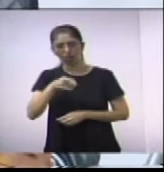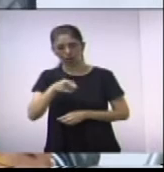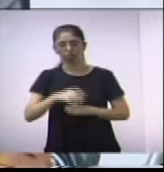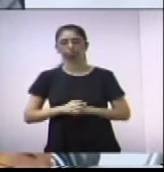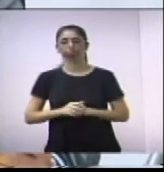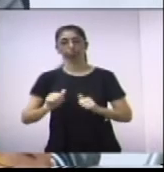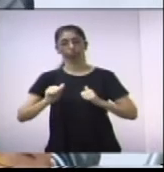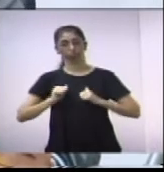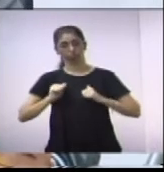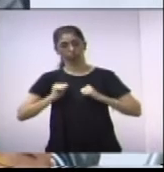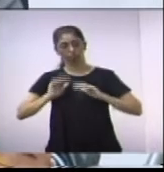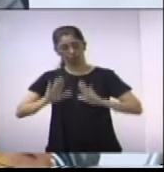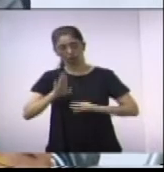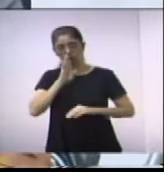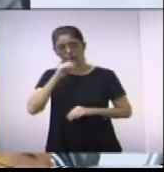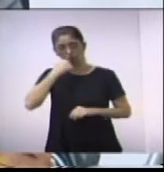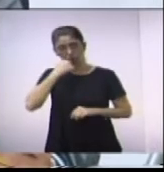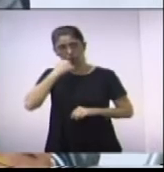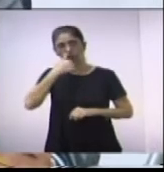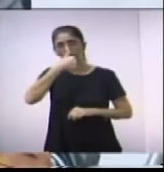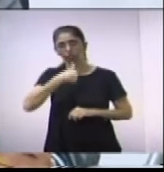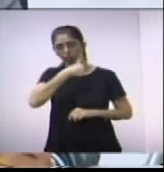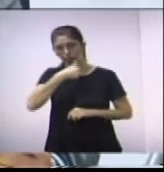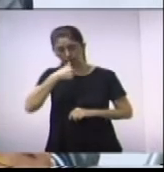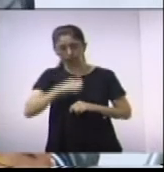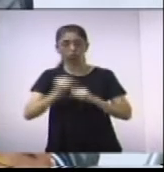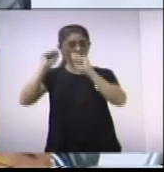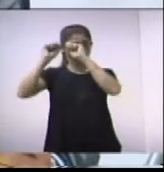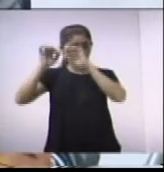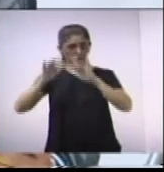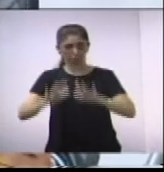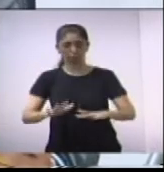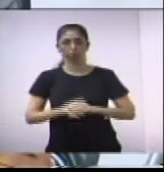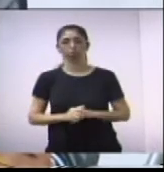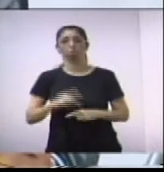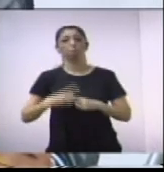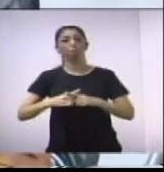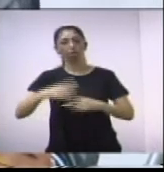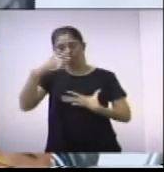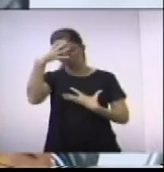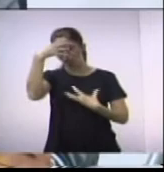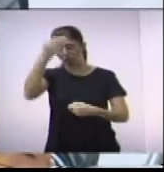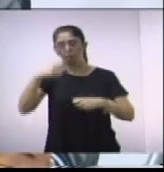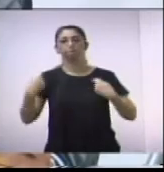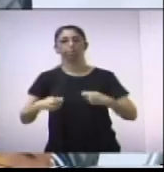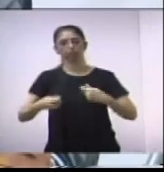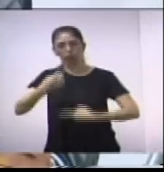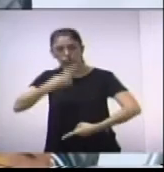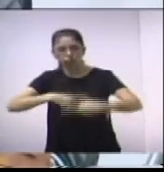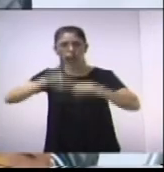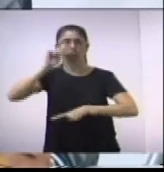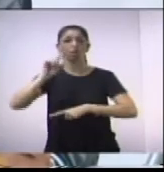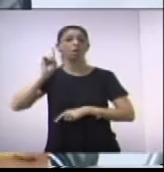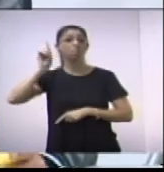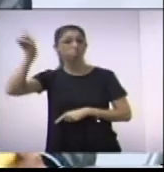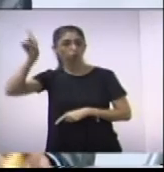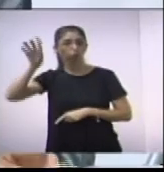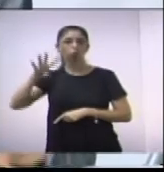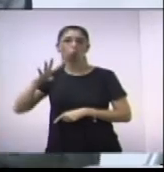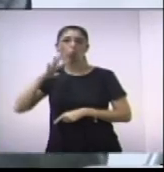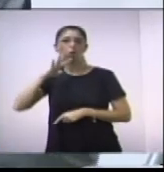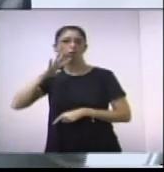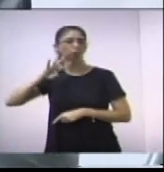Abençoa. Lance de sofrimento é o ensejo da fé. Silencia. Deus sabe